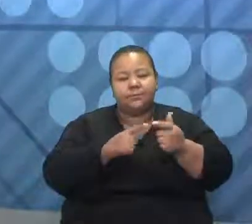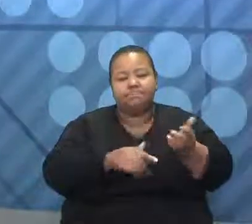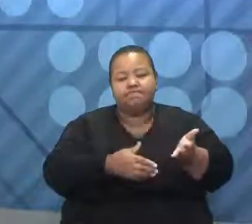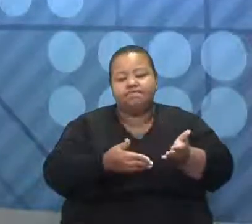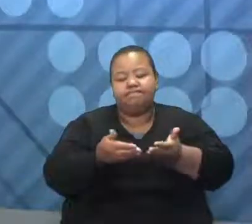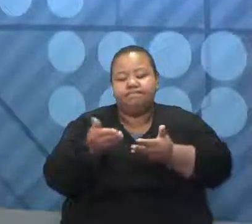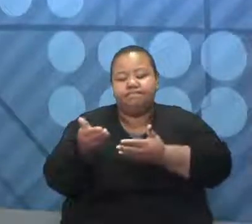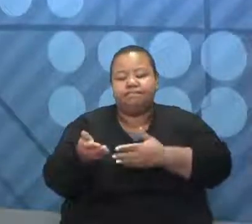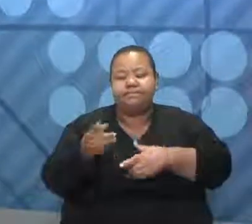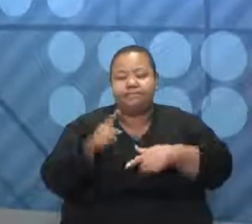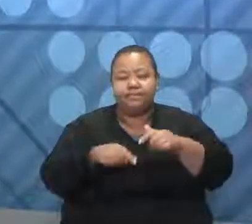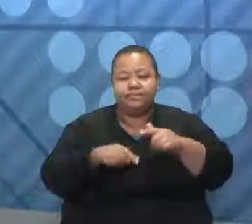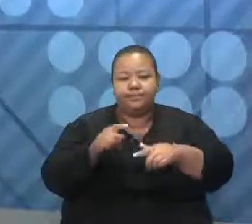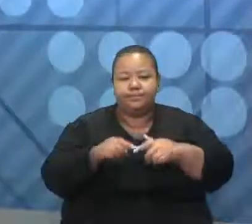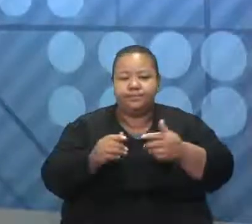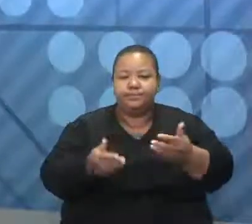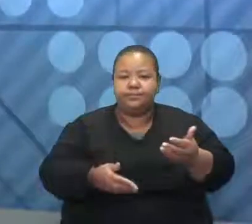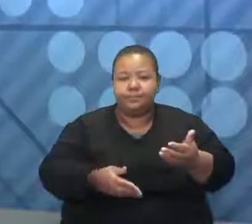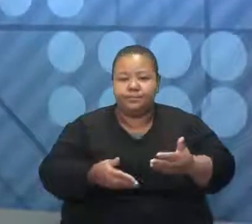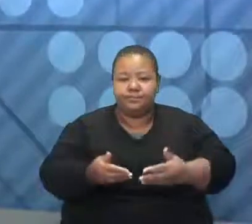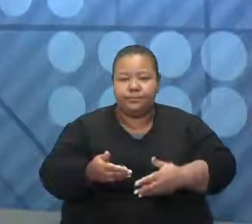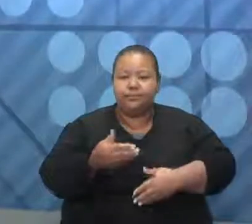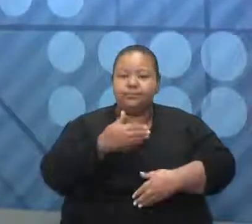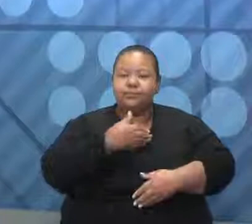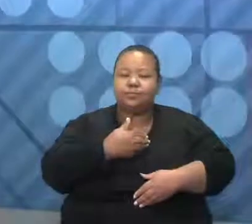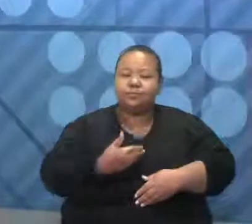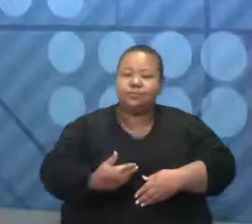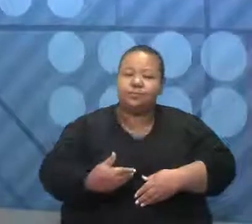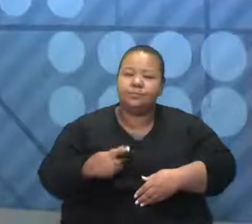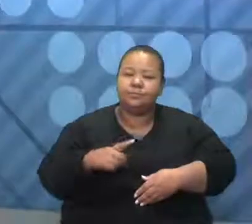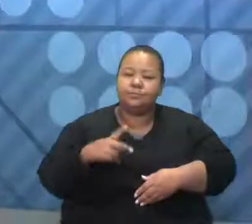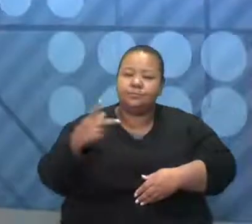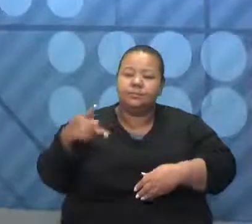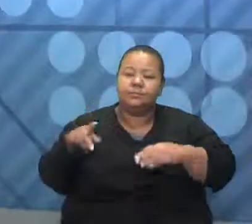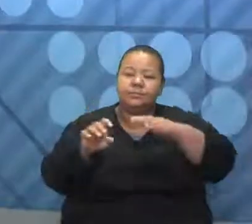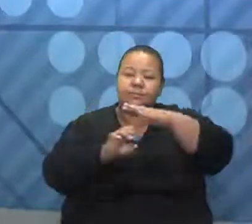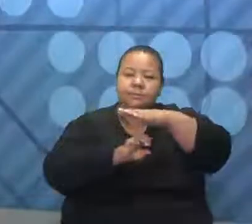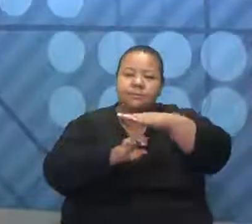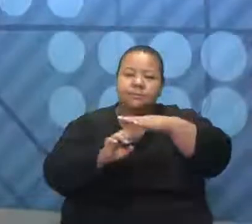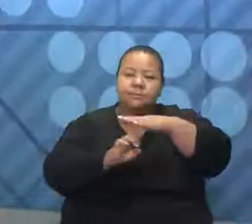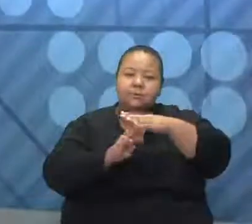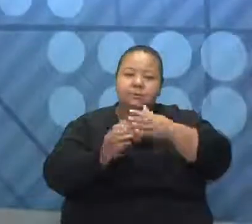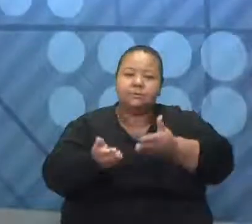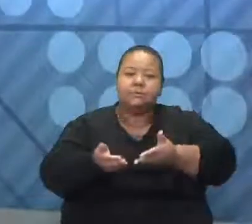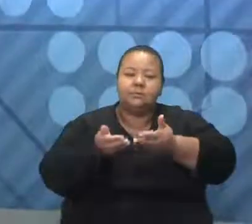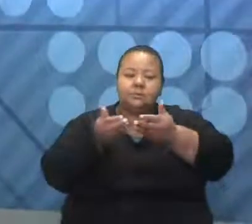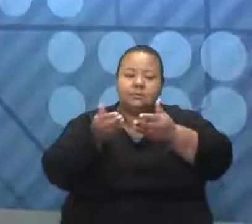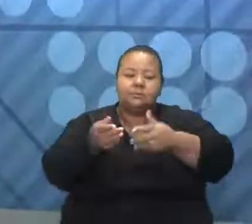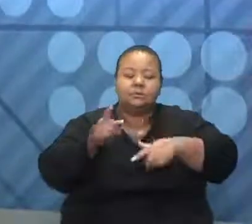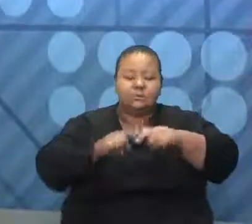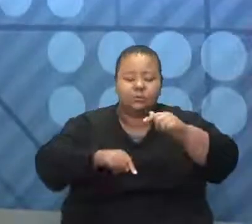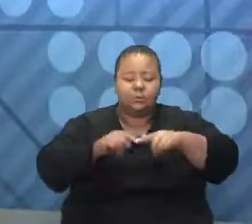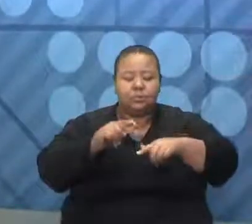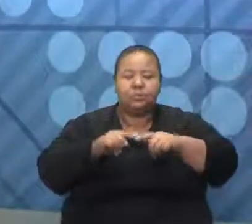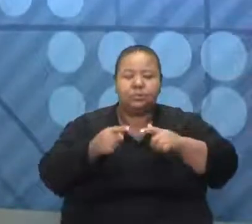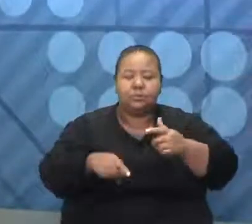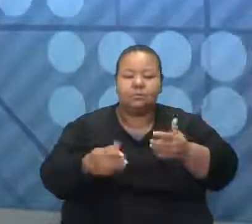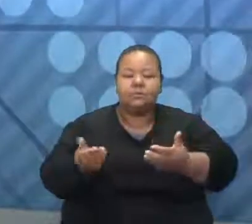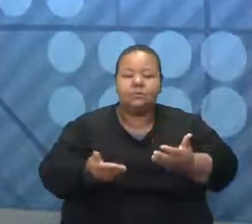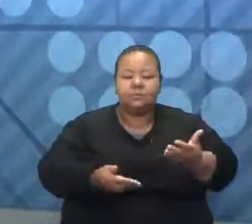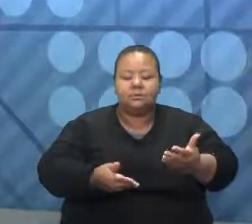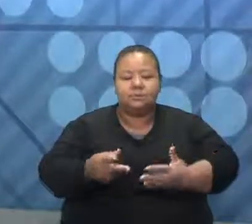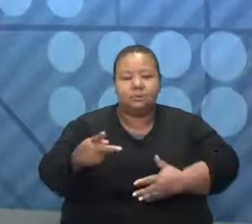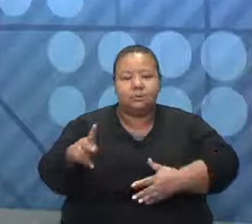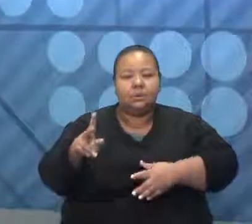um produto e um serviço, não vai? O governo tem as suas empresas que entregam produto, mas também ele entrega serviços ali para a